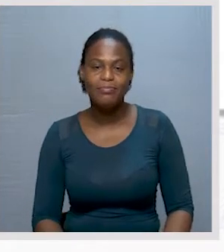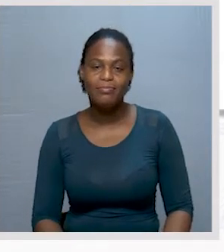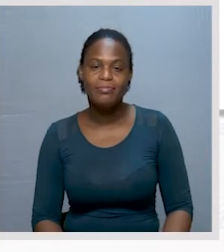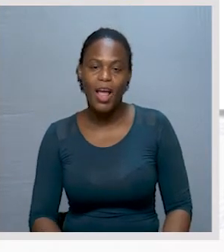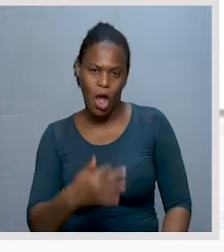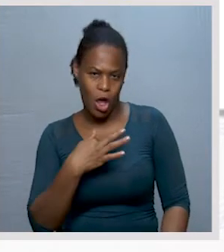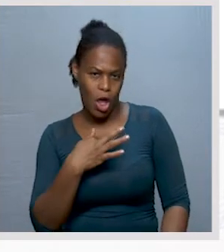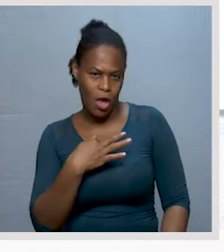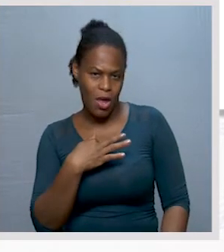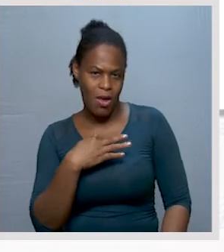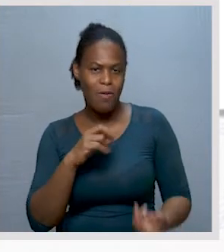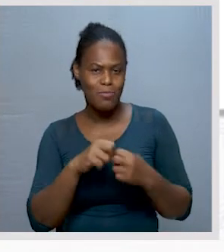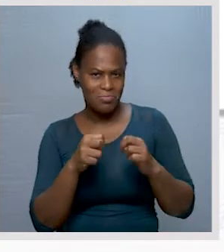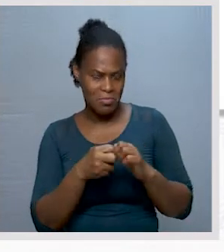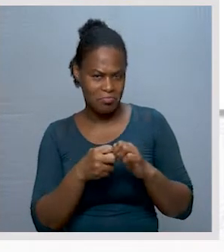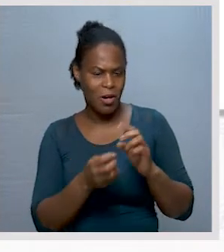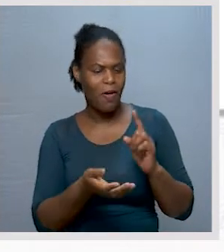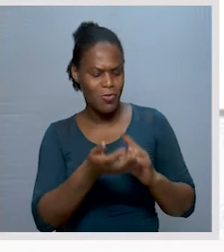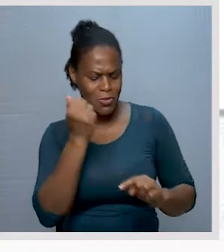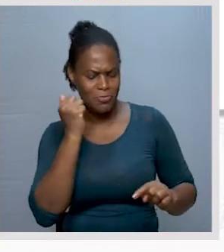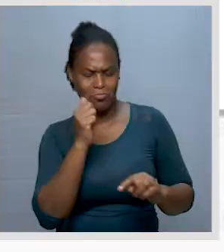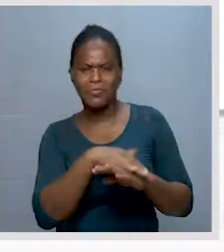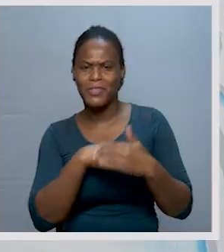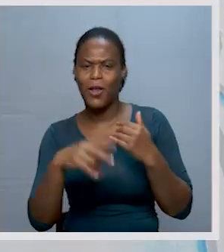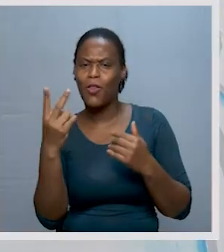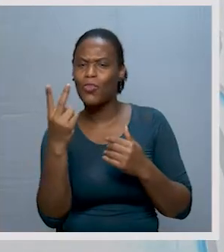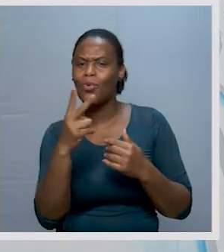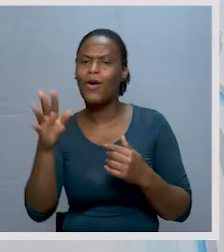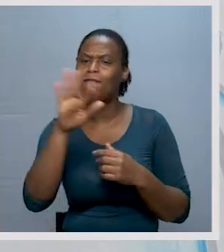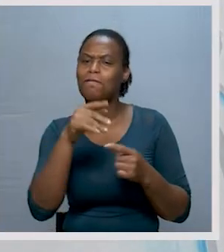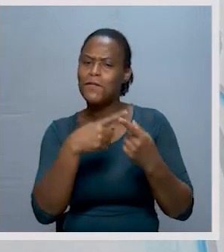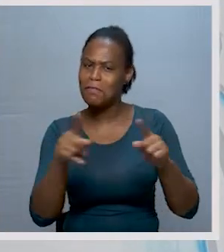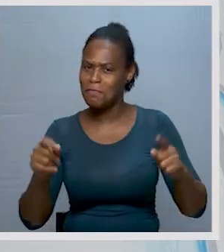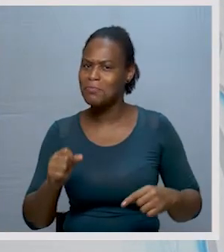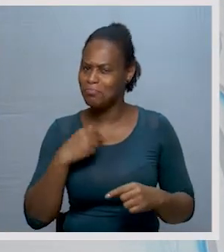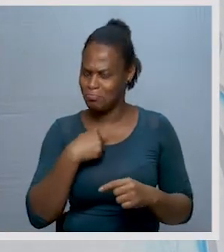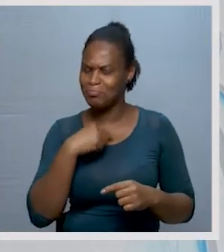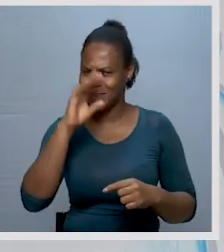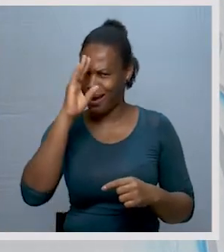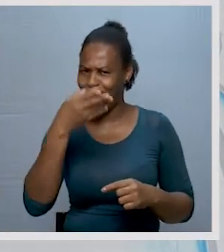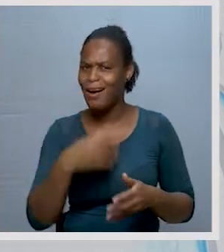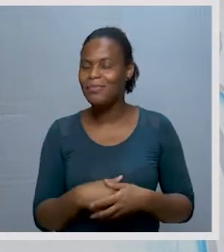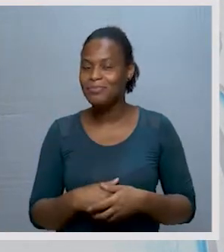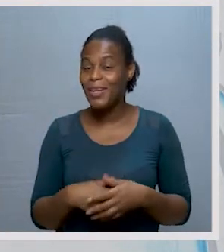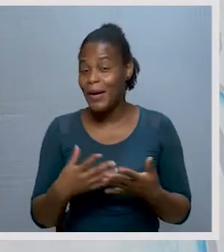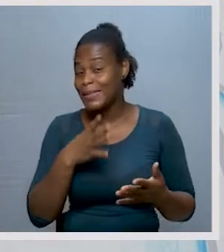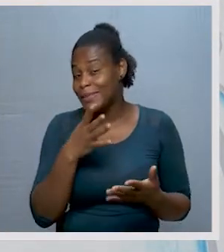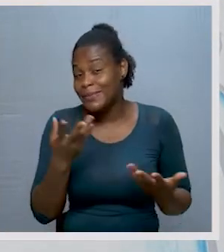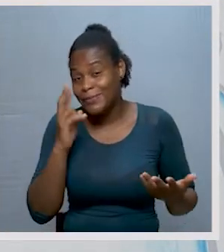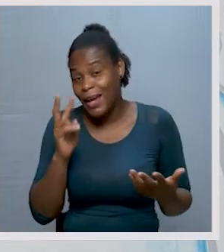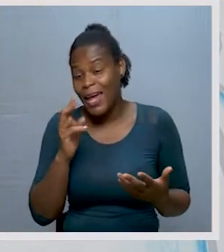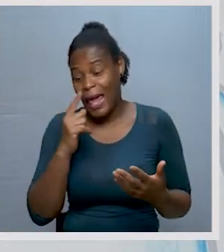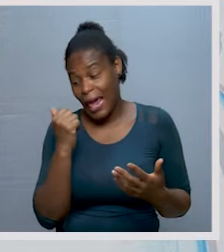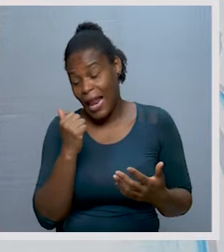consigo resolver este problema de 2 maneiras diferentes. Vejam, o que é que vamos ver? Calma, ele